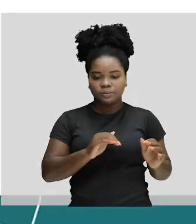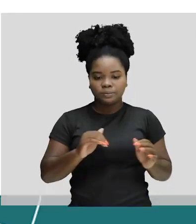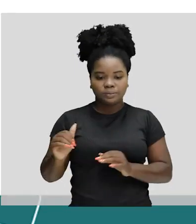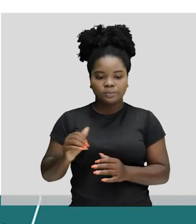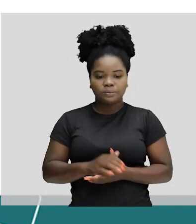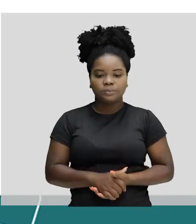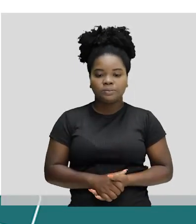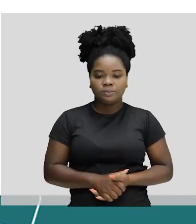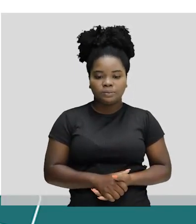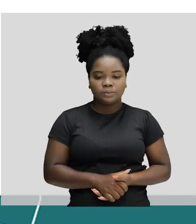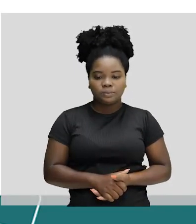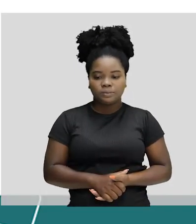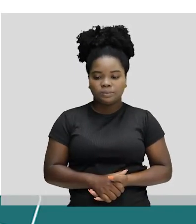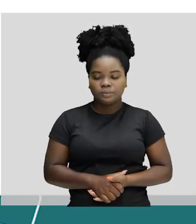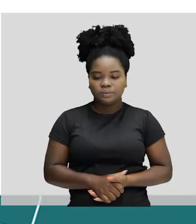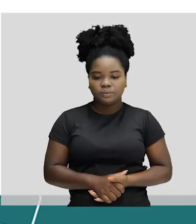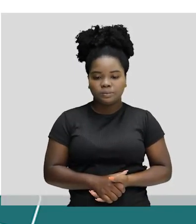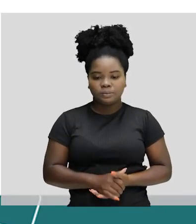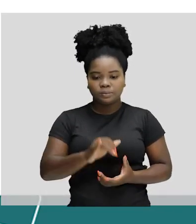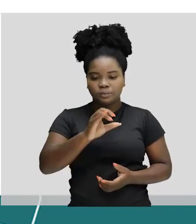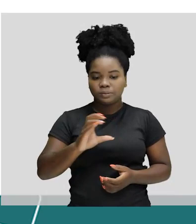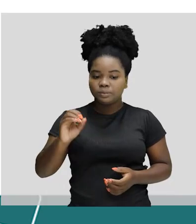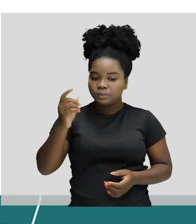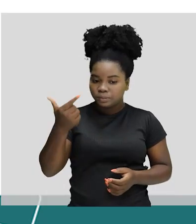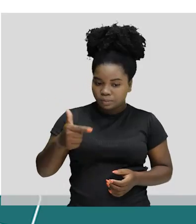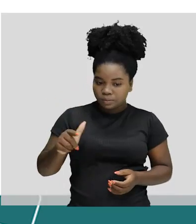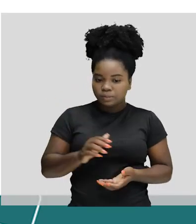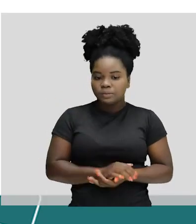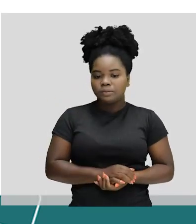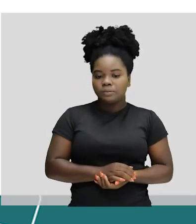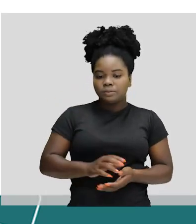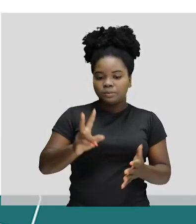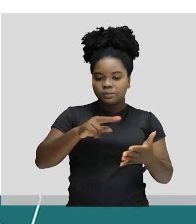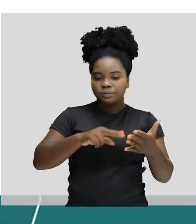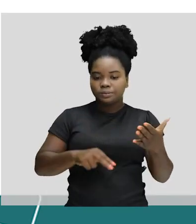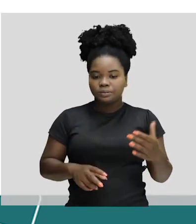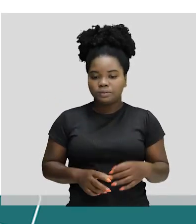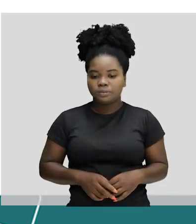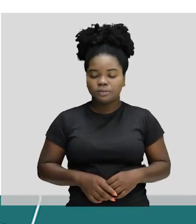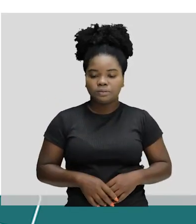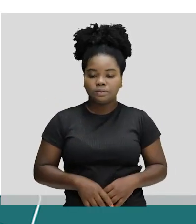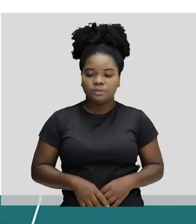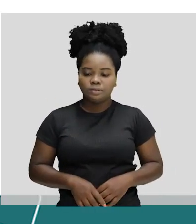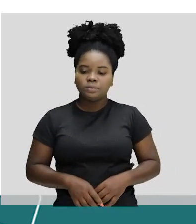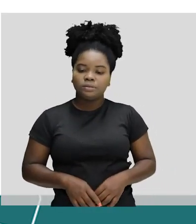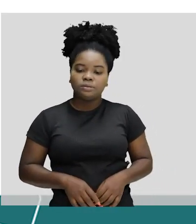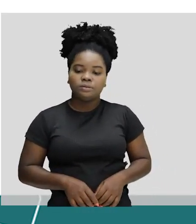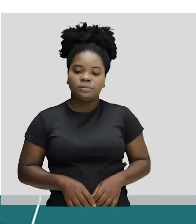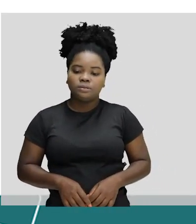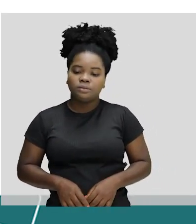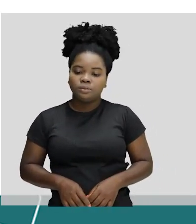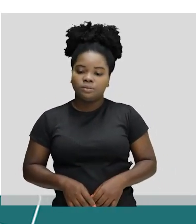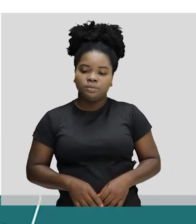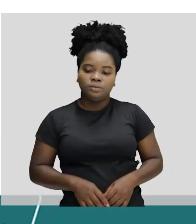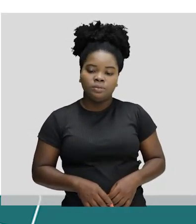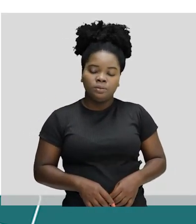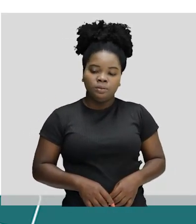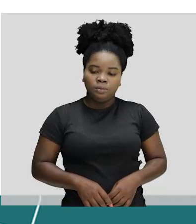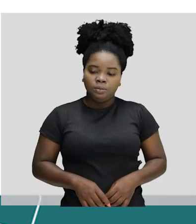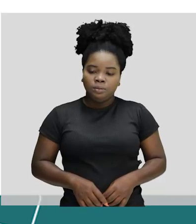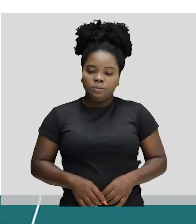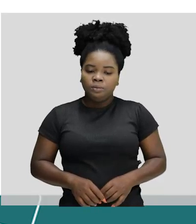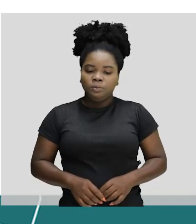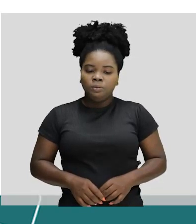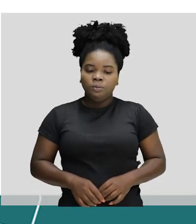Adjetivos que terminam em io, continuando, né? Contudo, parece haver na língua contemporânea uma maior aceitação da